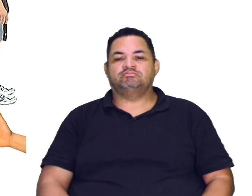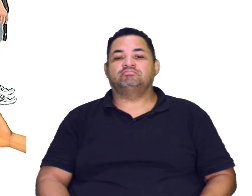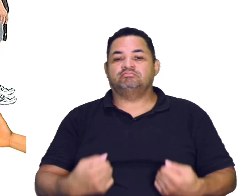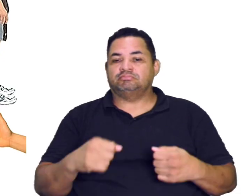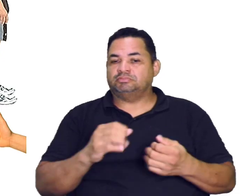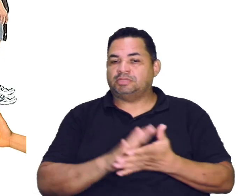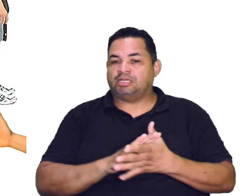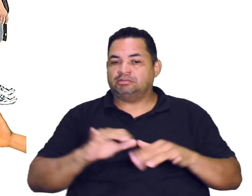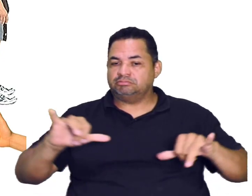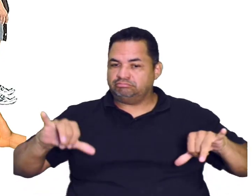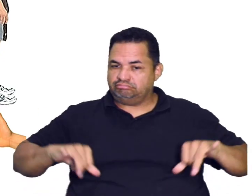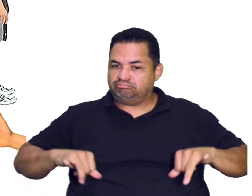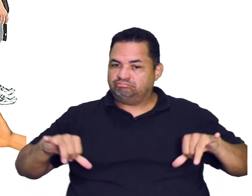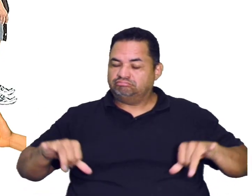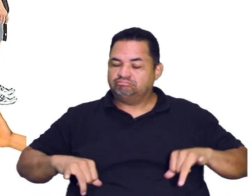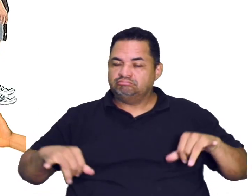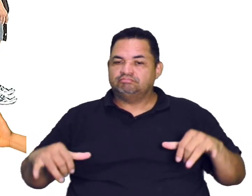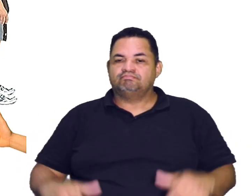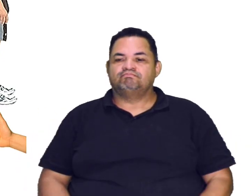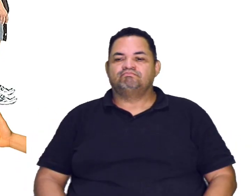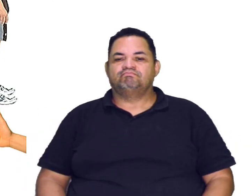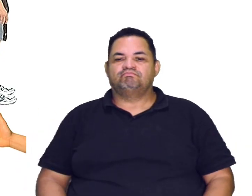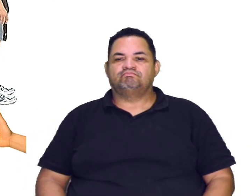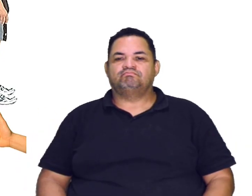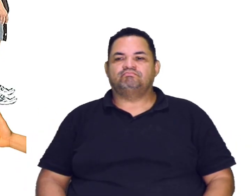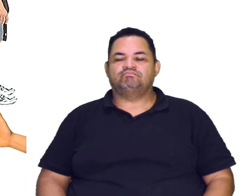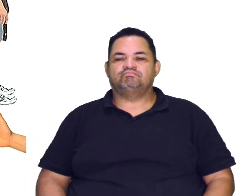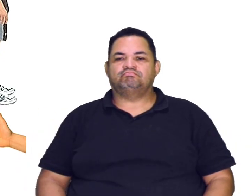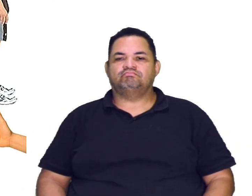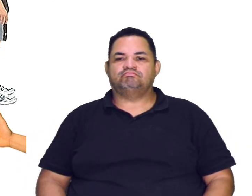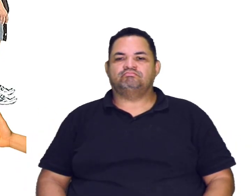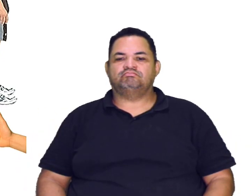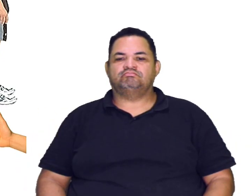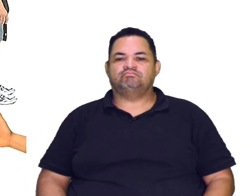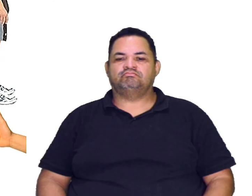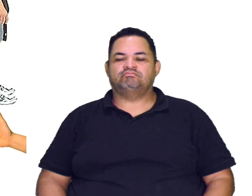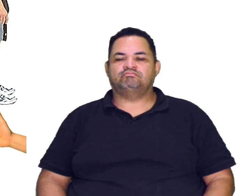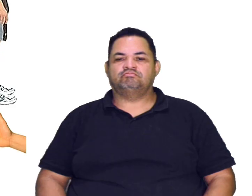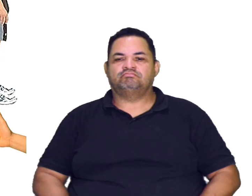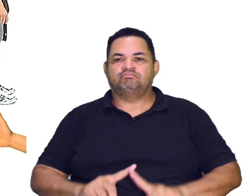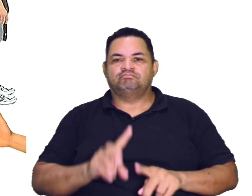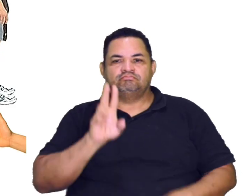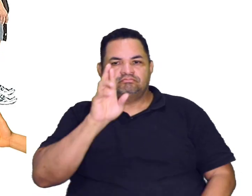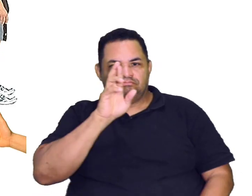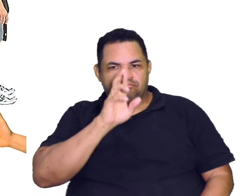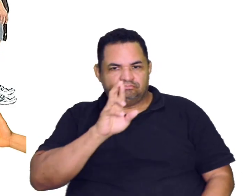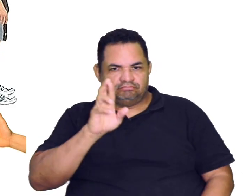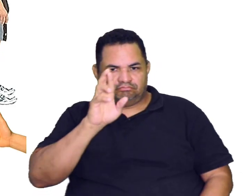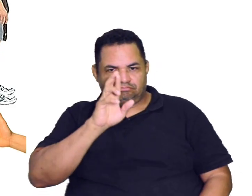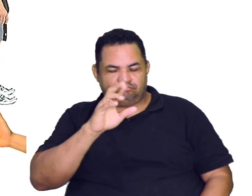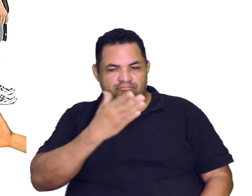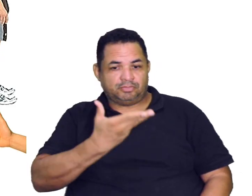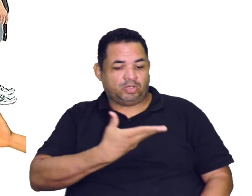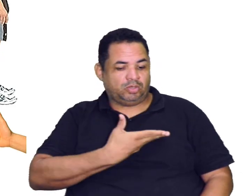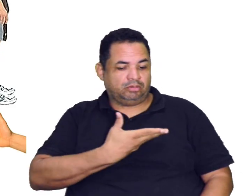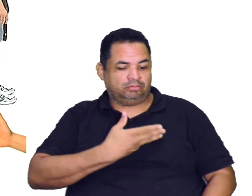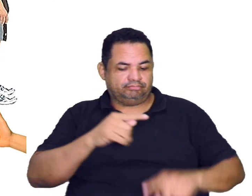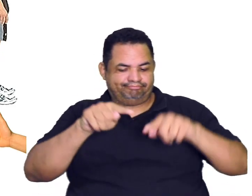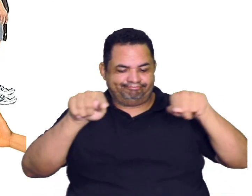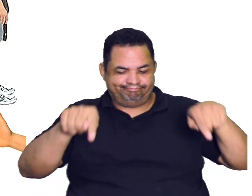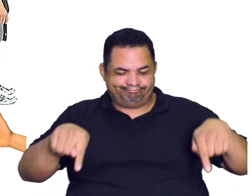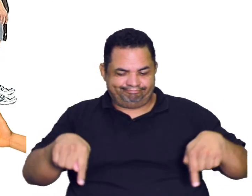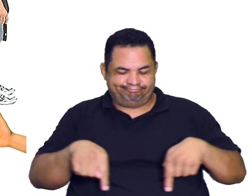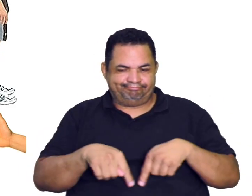causando sofrimento, tá? Ah, prof, eu não tenho, mas eu já observei alguns colegas aqui na sala